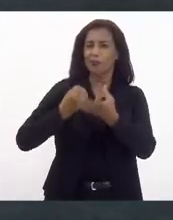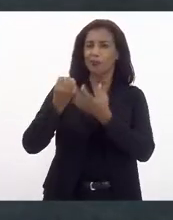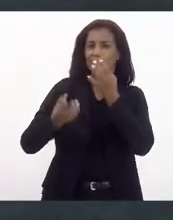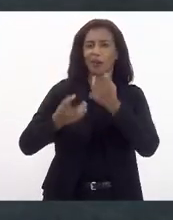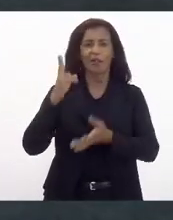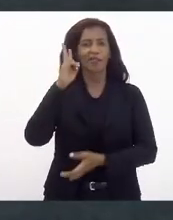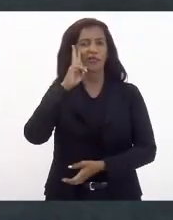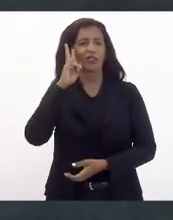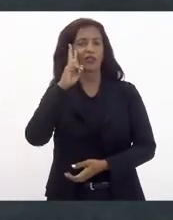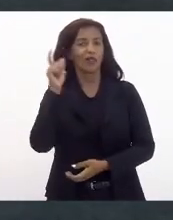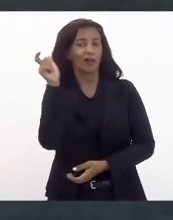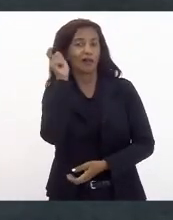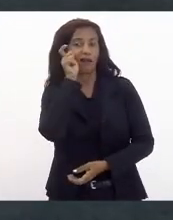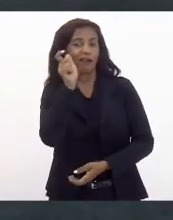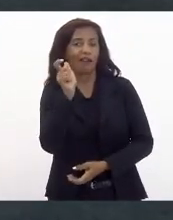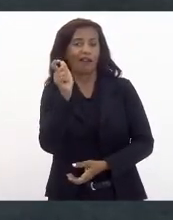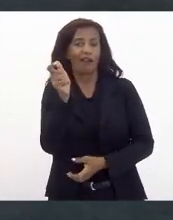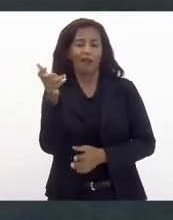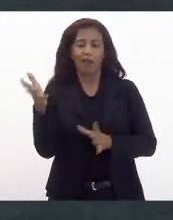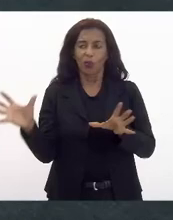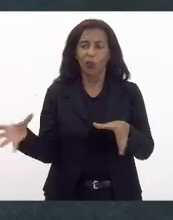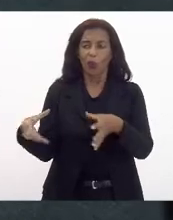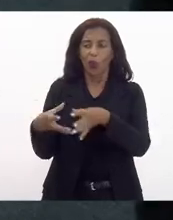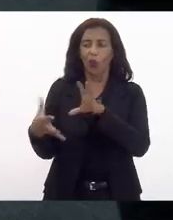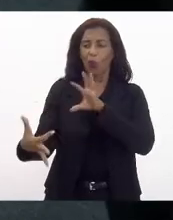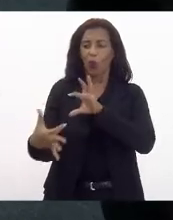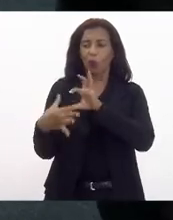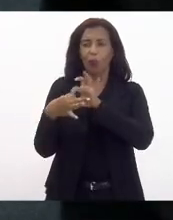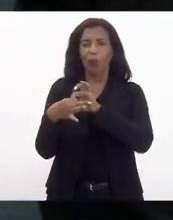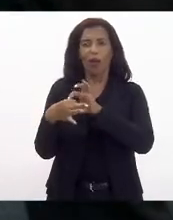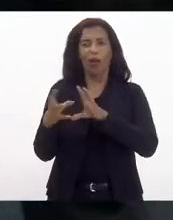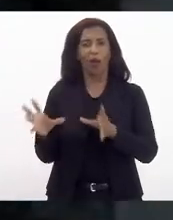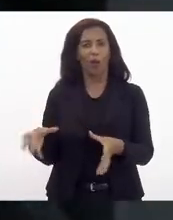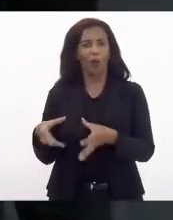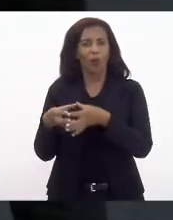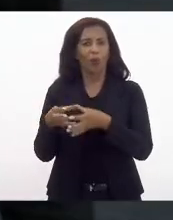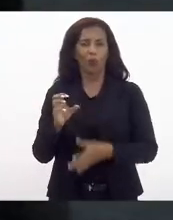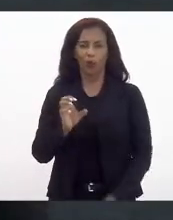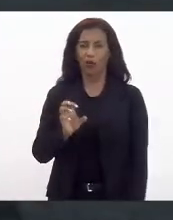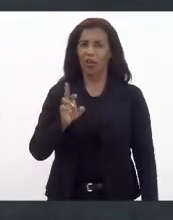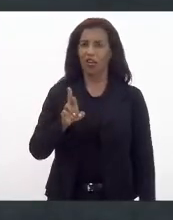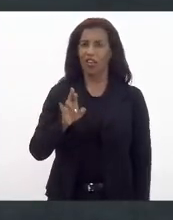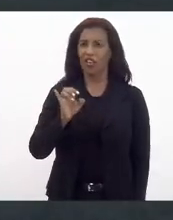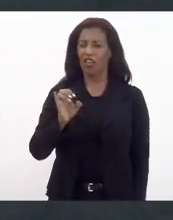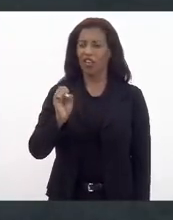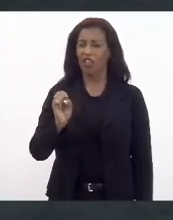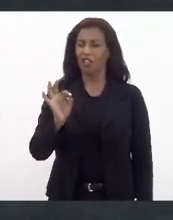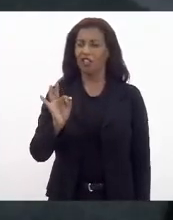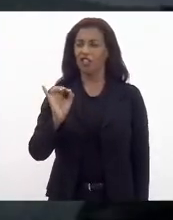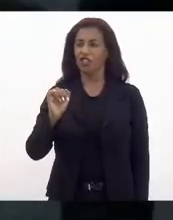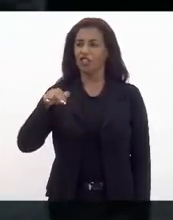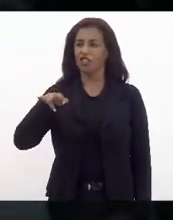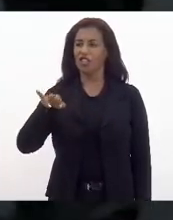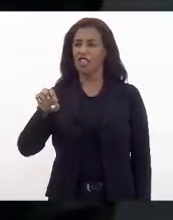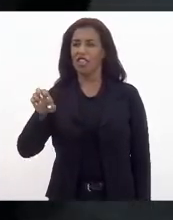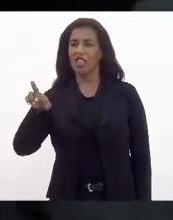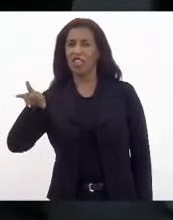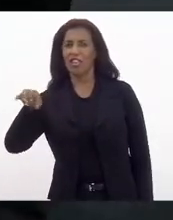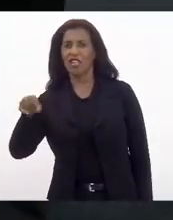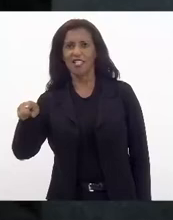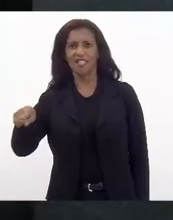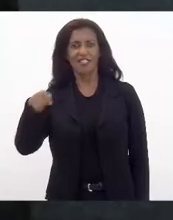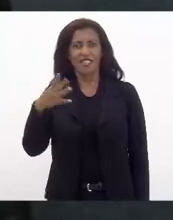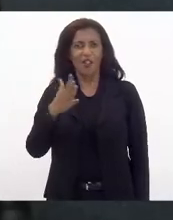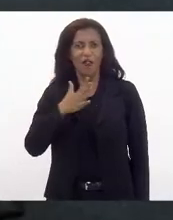histórias interessantes criou-se um grupo chamado Cristina eles que é um grupo de mulheres e homens que